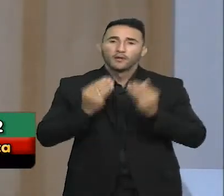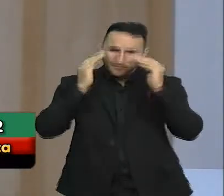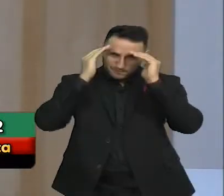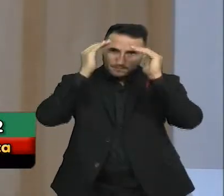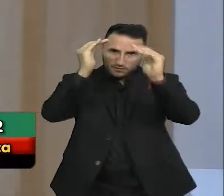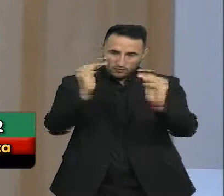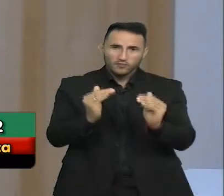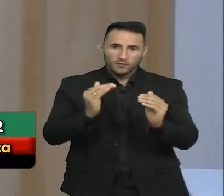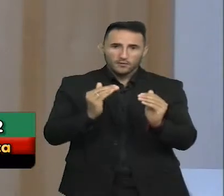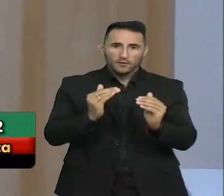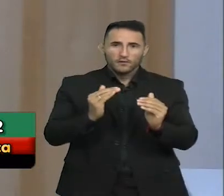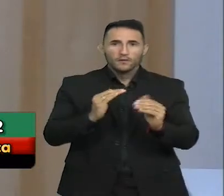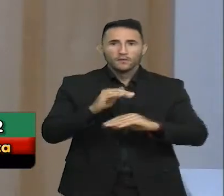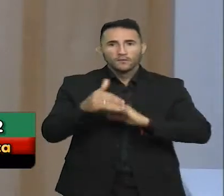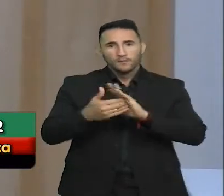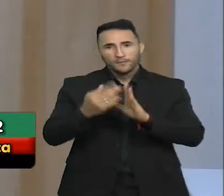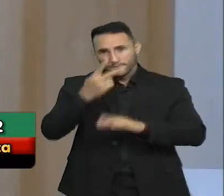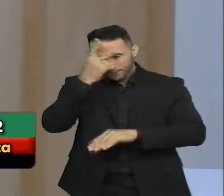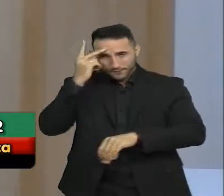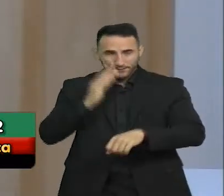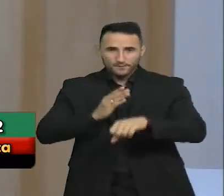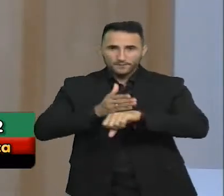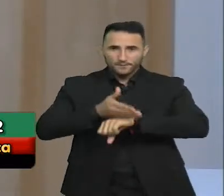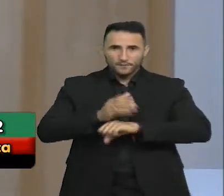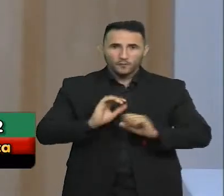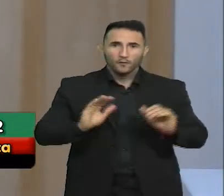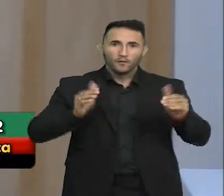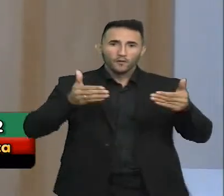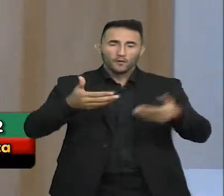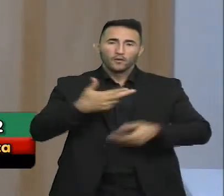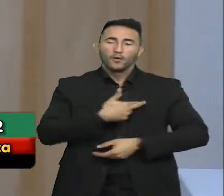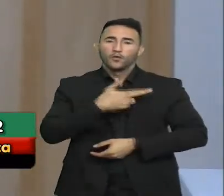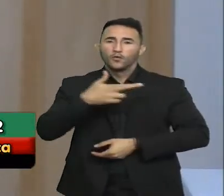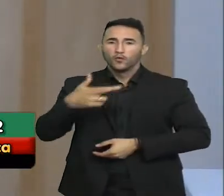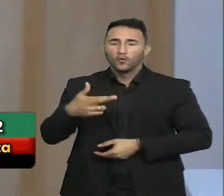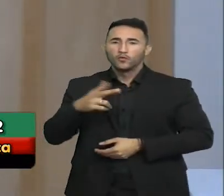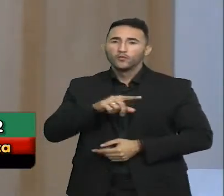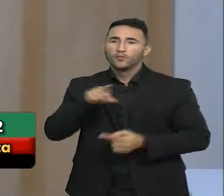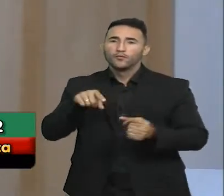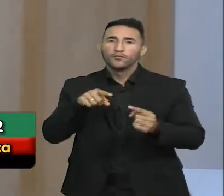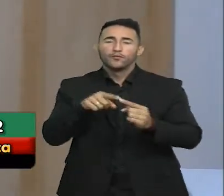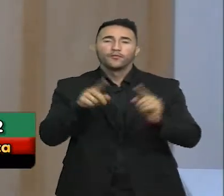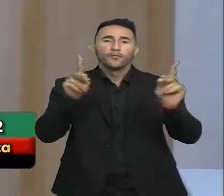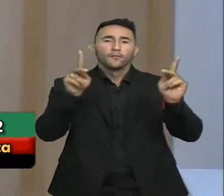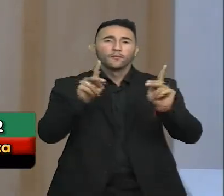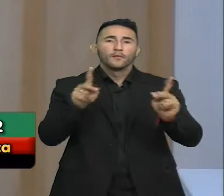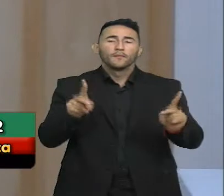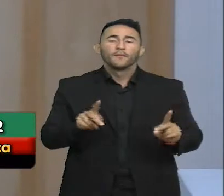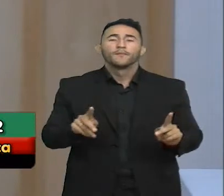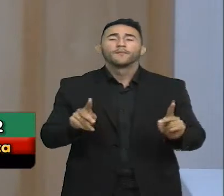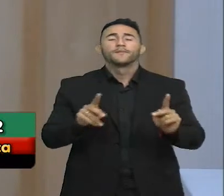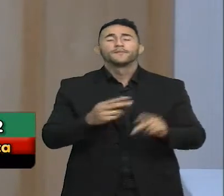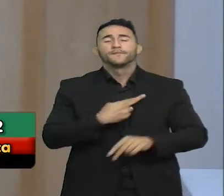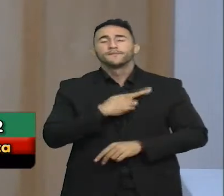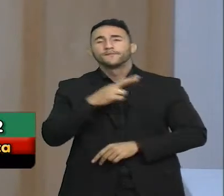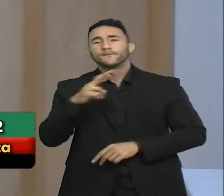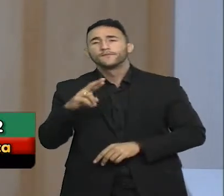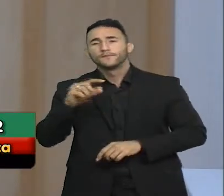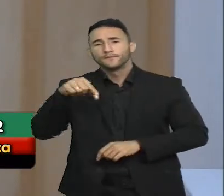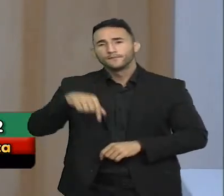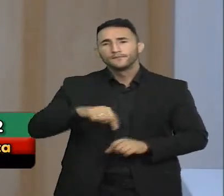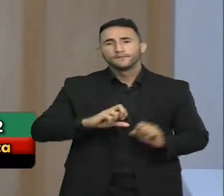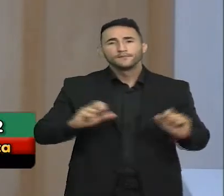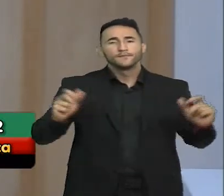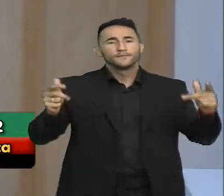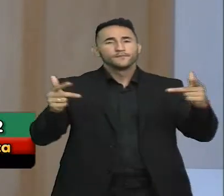Os presentes ao Fórum Interreligioso por uma Cultura de Paz e Liberdade Religiosa, reunidos na Câmara